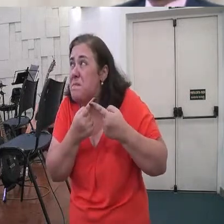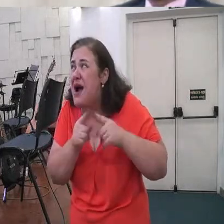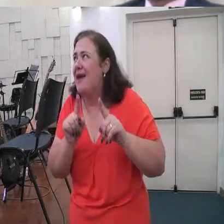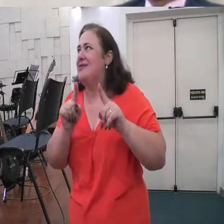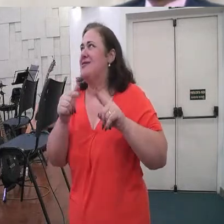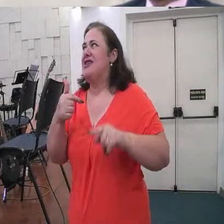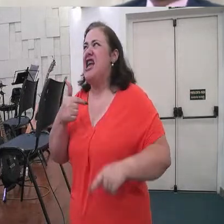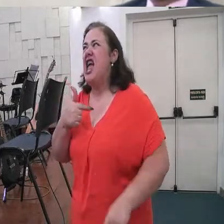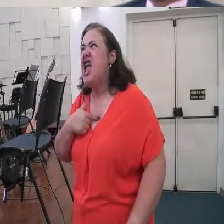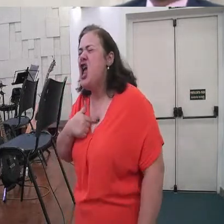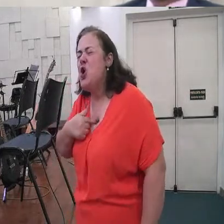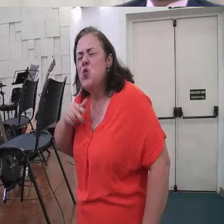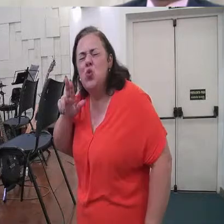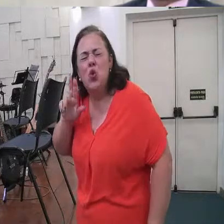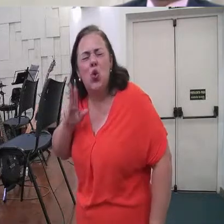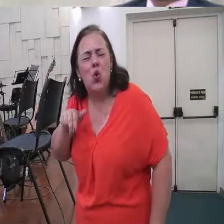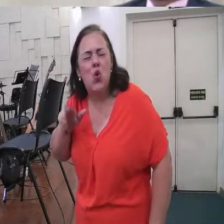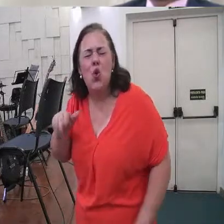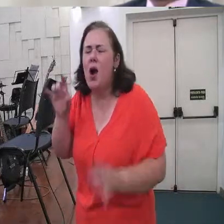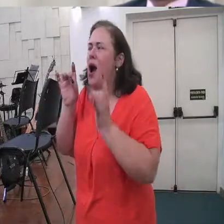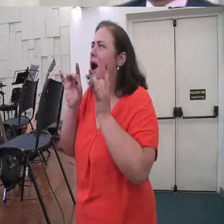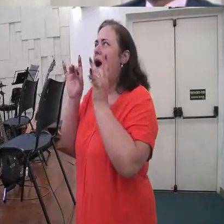Não te deixarei.